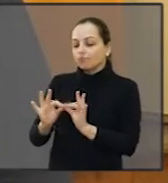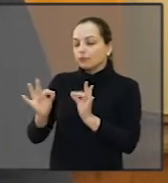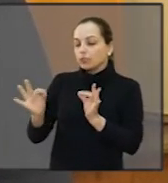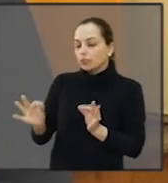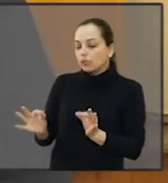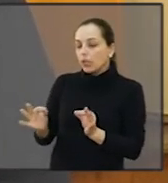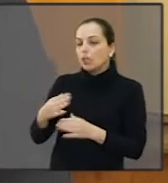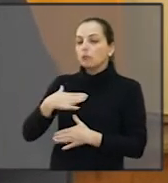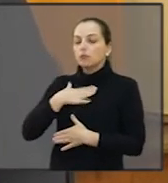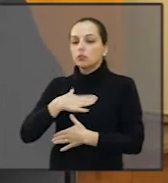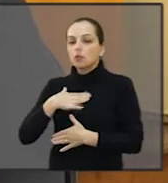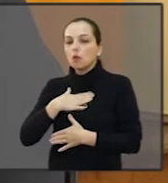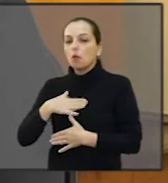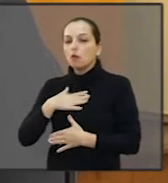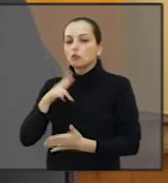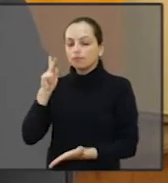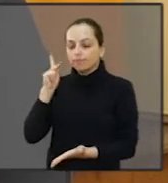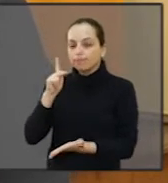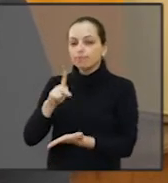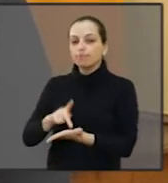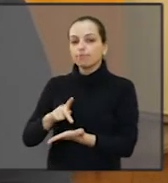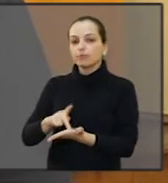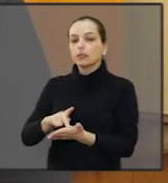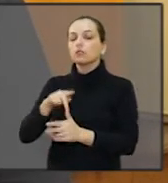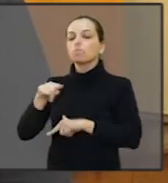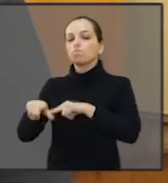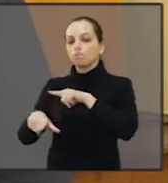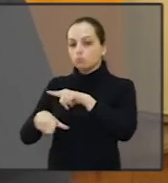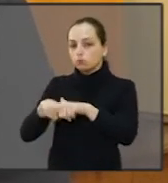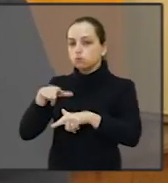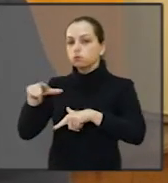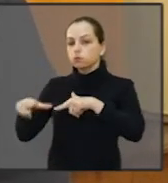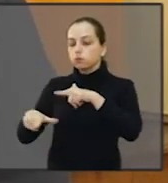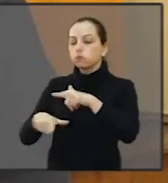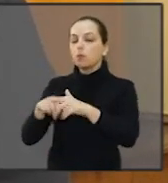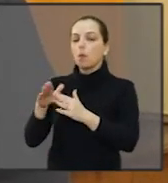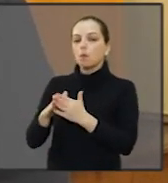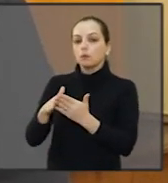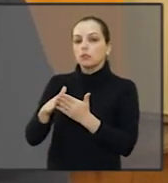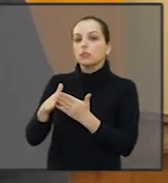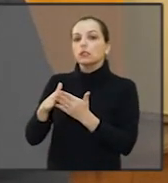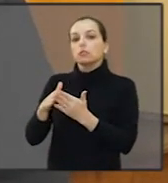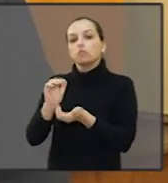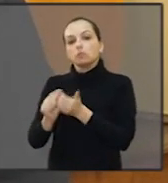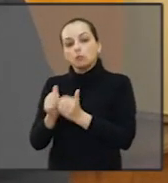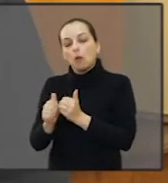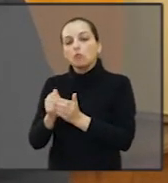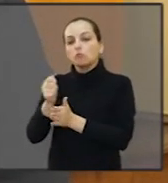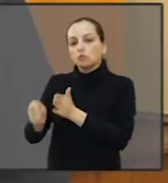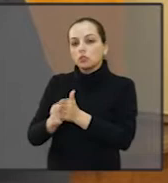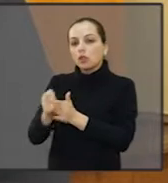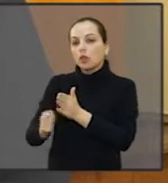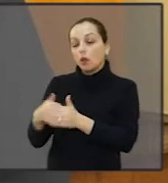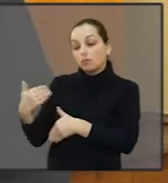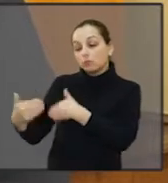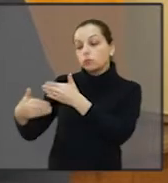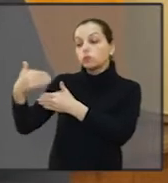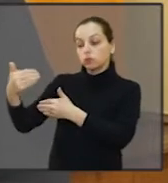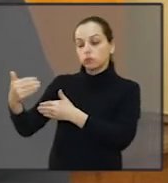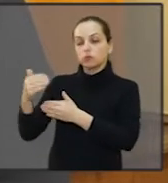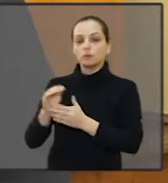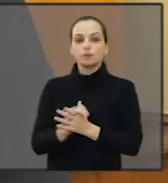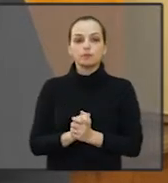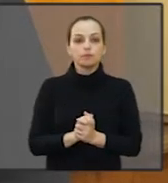eu gosto de manter bem meus pés no chão e continuo trabalhando muito para que o esporte de Araraquara cresça, principalmente